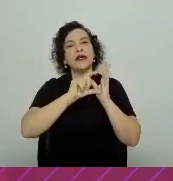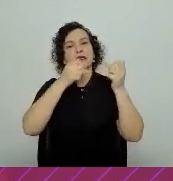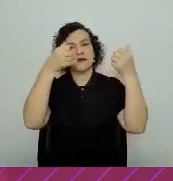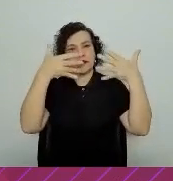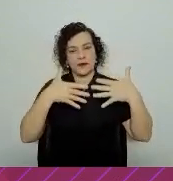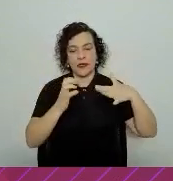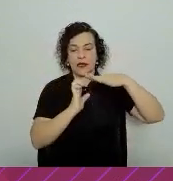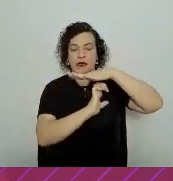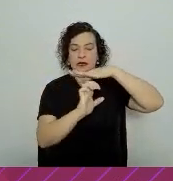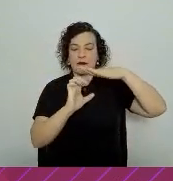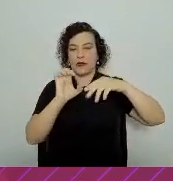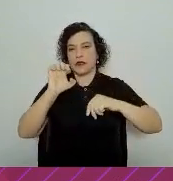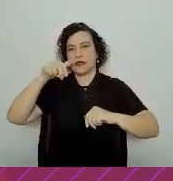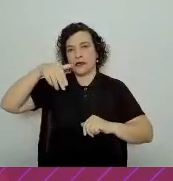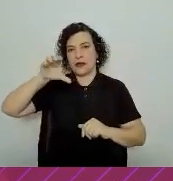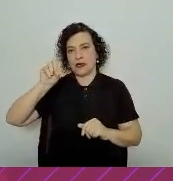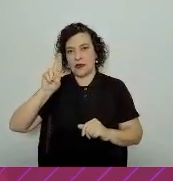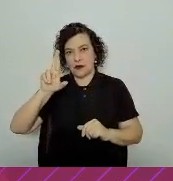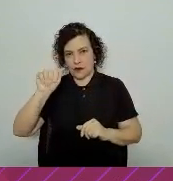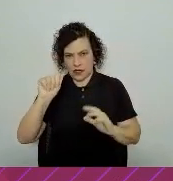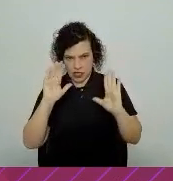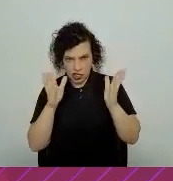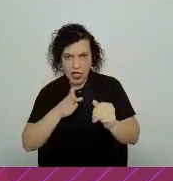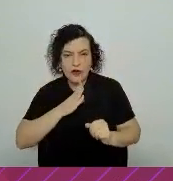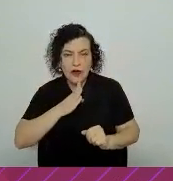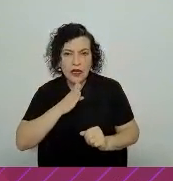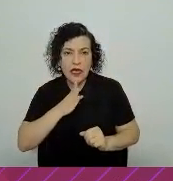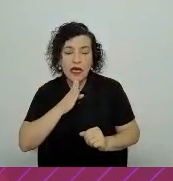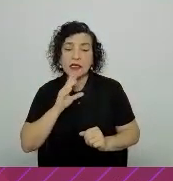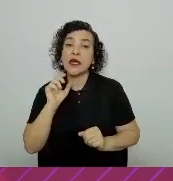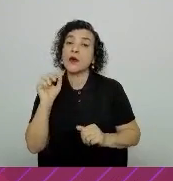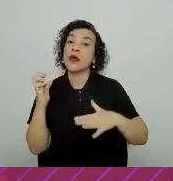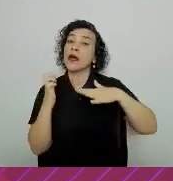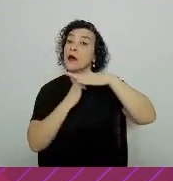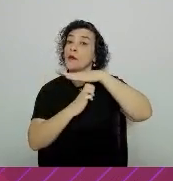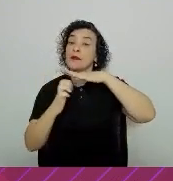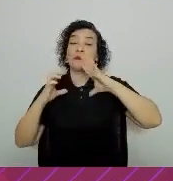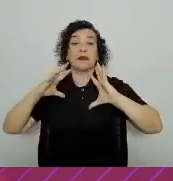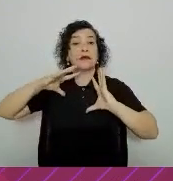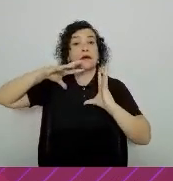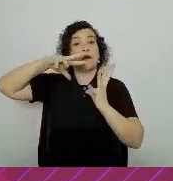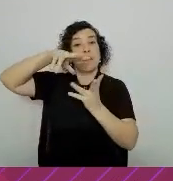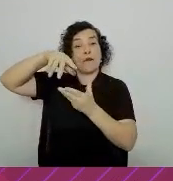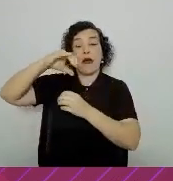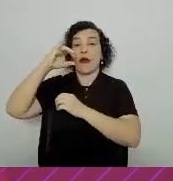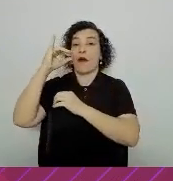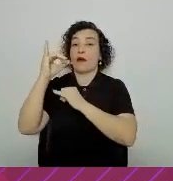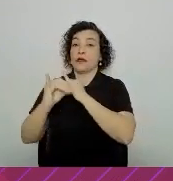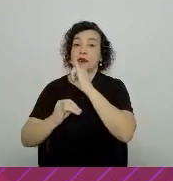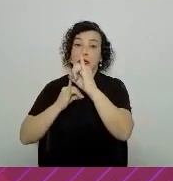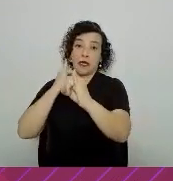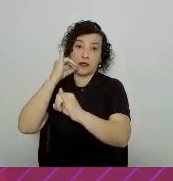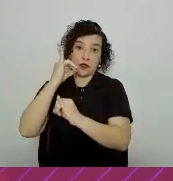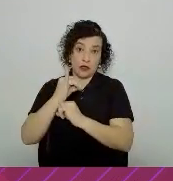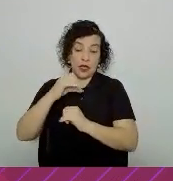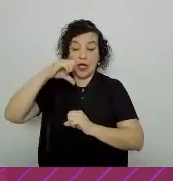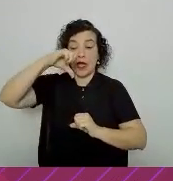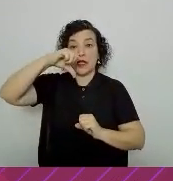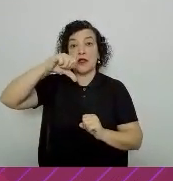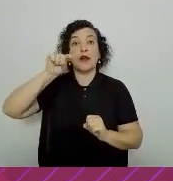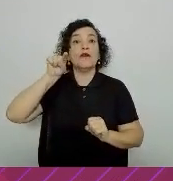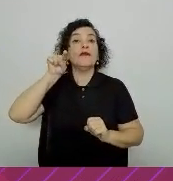Ancora não sei se vocês já ouviram falar da gente nós somos uma empresa Global com mais de 9 mil